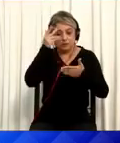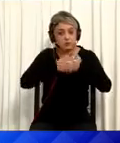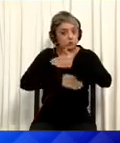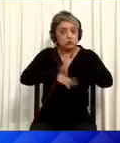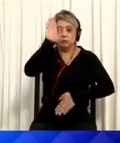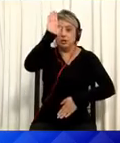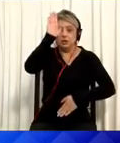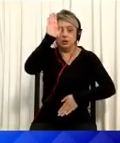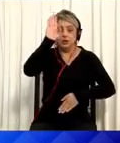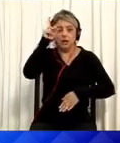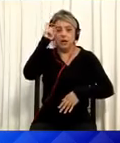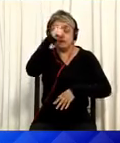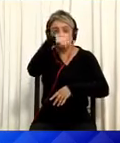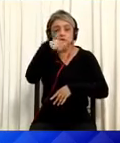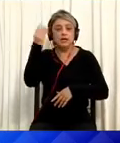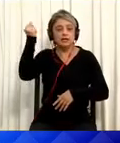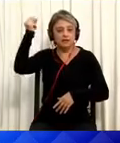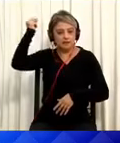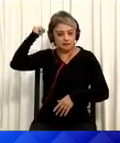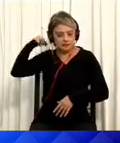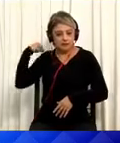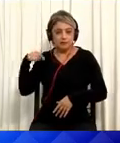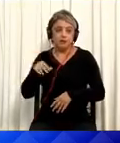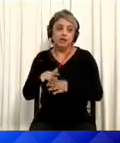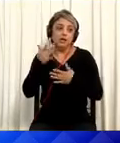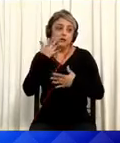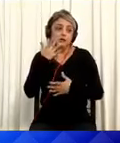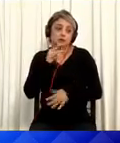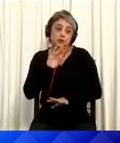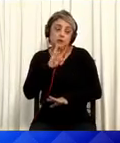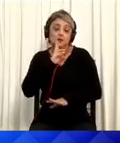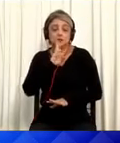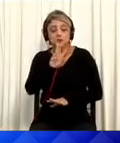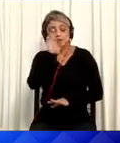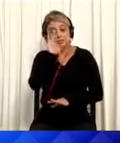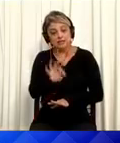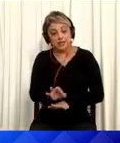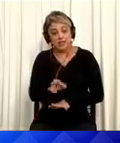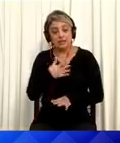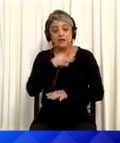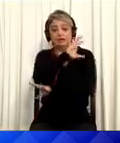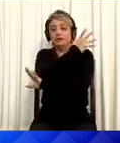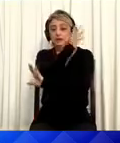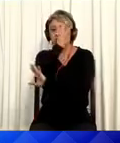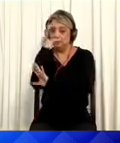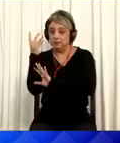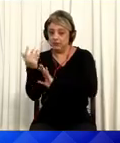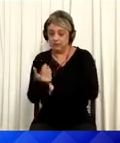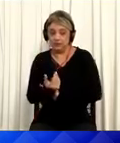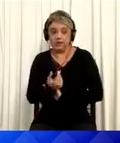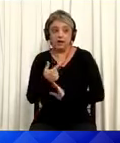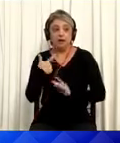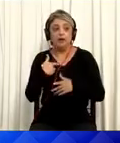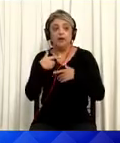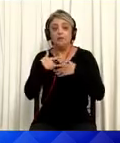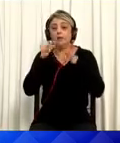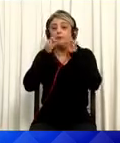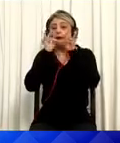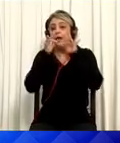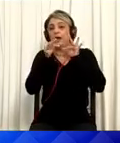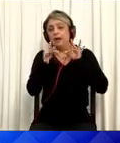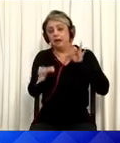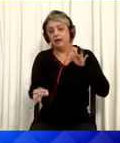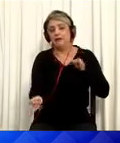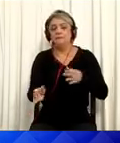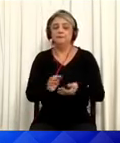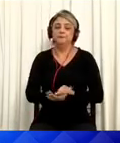superaram a dificuldade da época. Não sei se eu respondi, você falou mais na questão ambiental, para não estender muito, depois